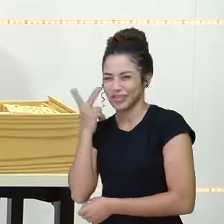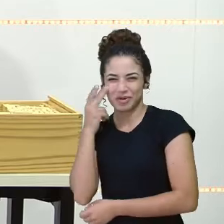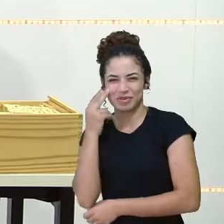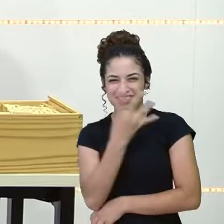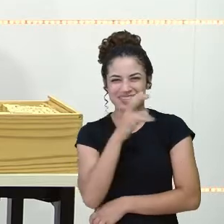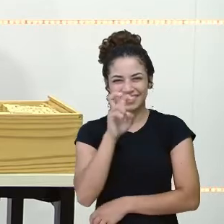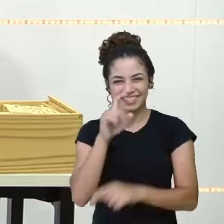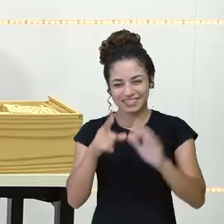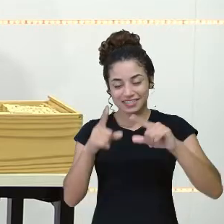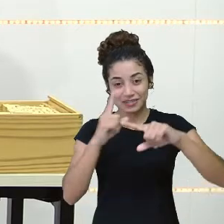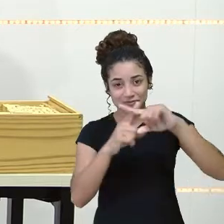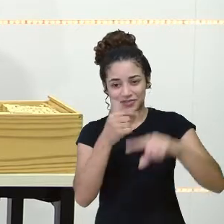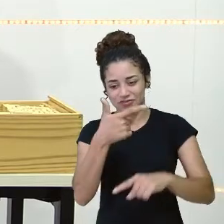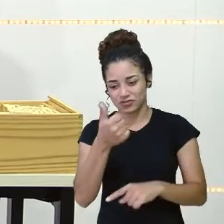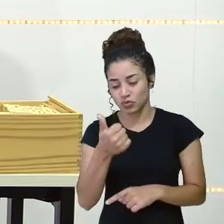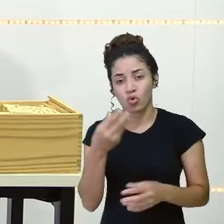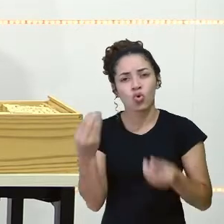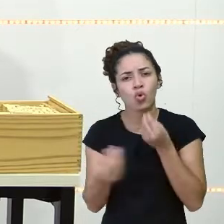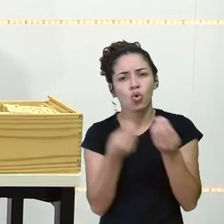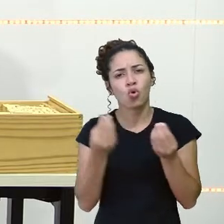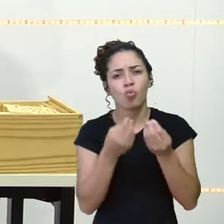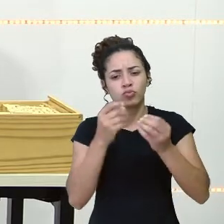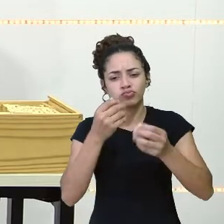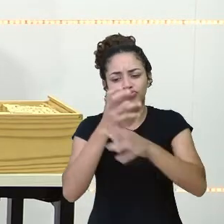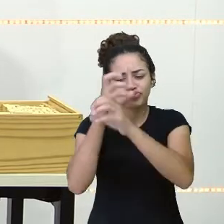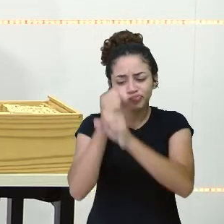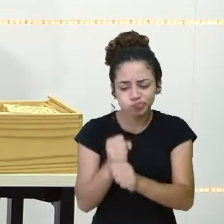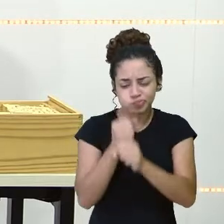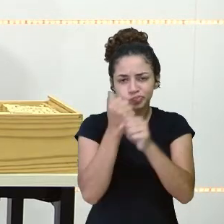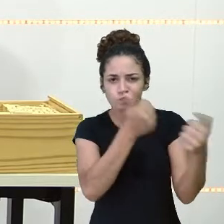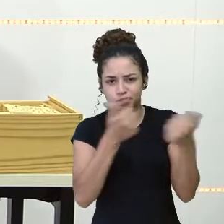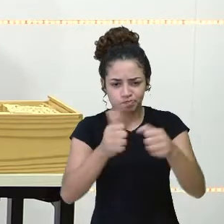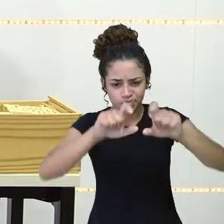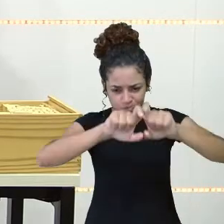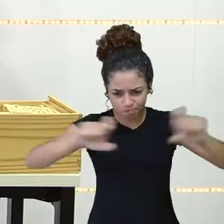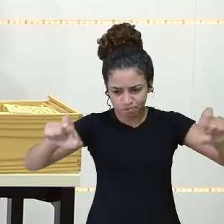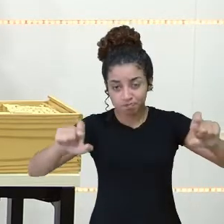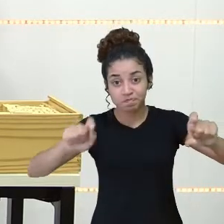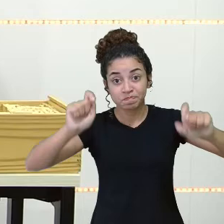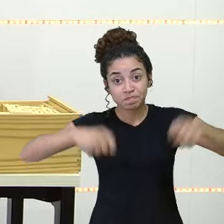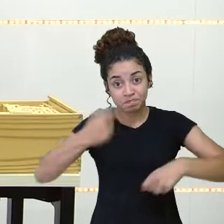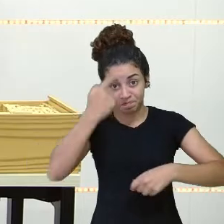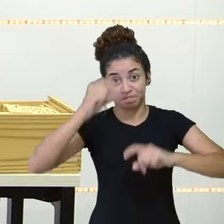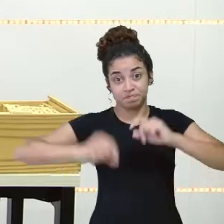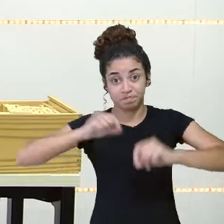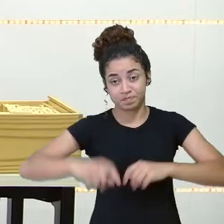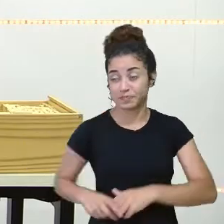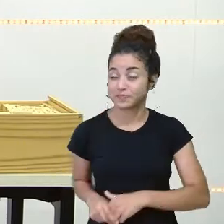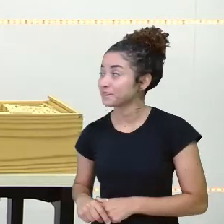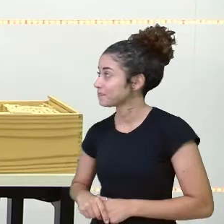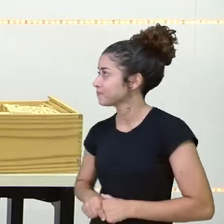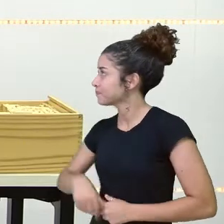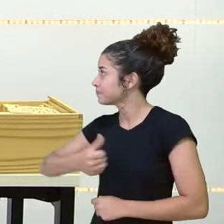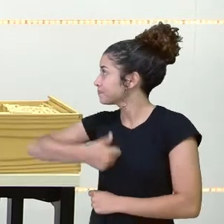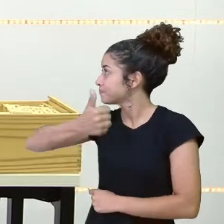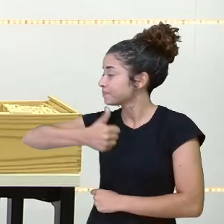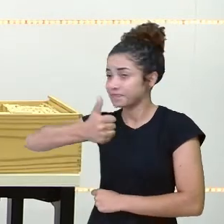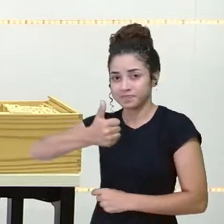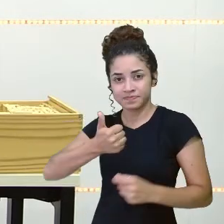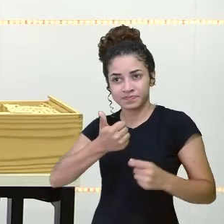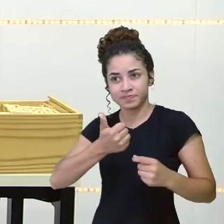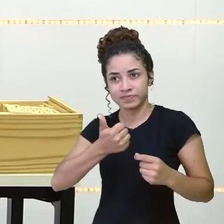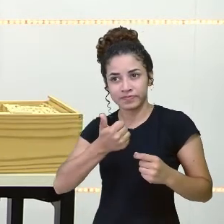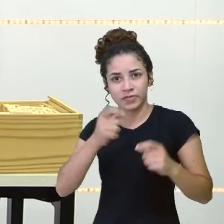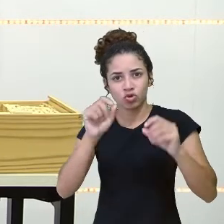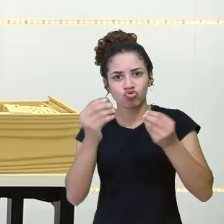21. Como é que eu posso adicionar de forma horizontal? Eu posso pensar da seguinte forma. Eu posso pensar primeiro em juntar